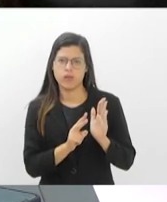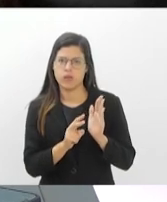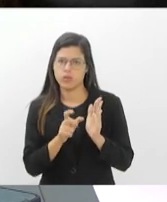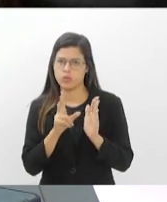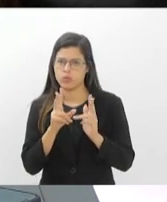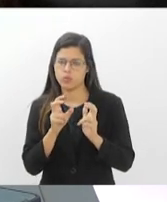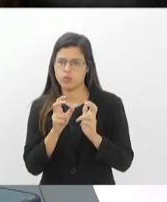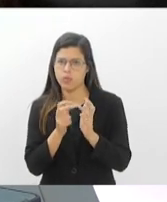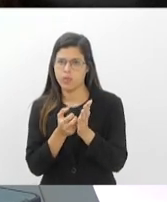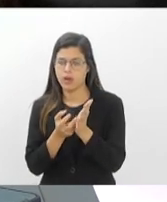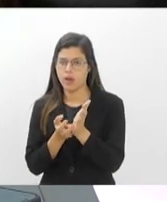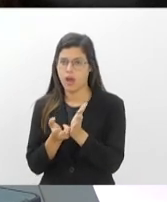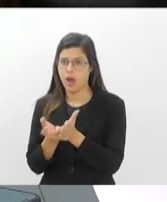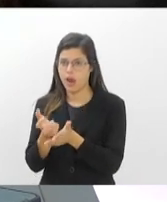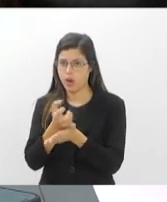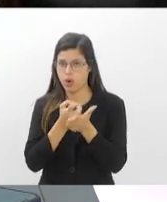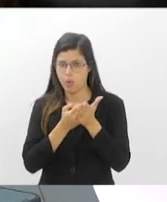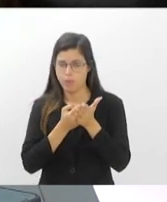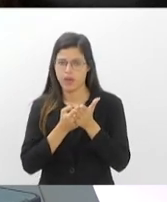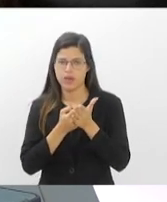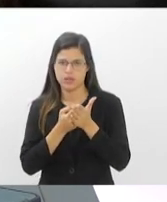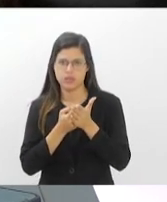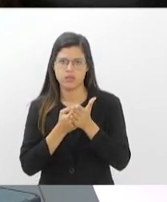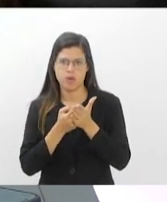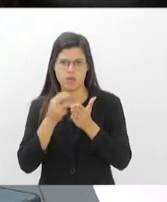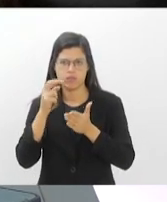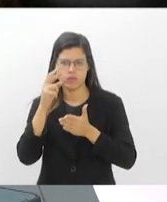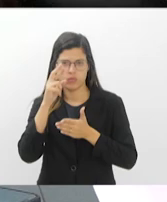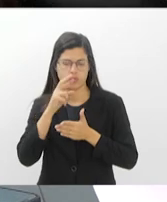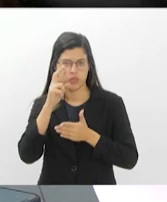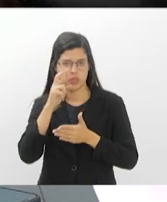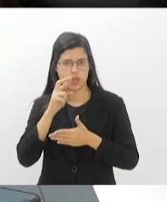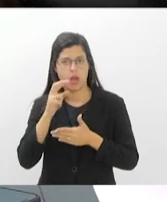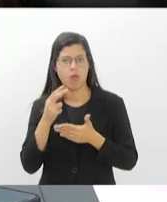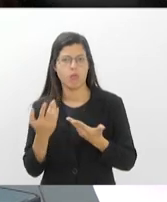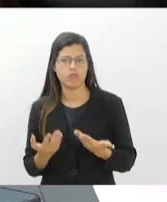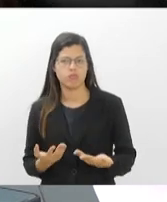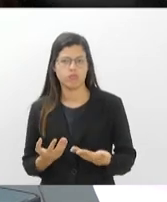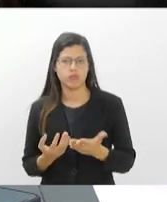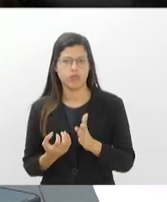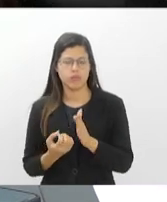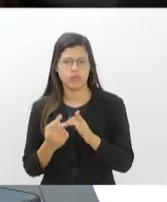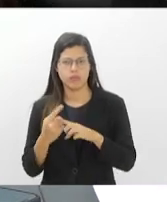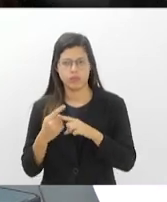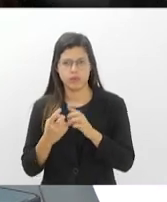fiscal, porque cria novas despesas para o executivo.